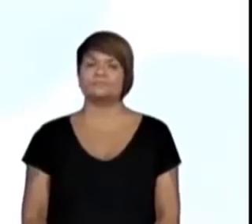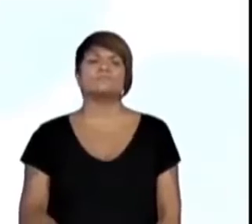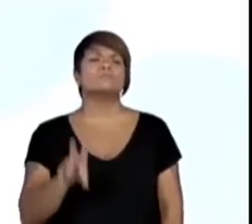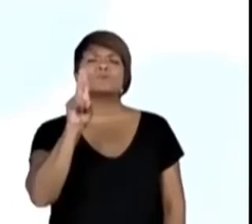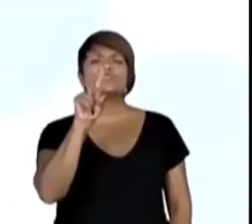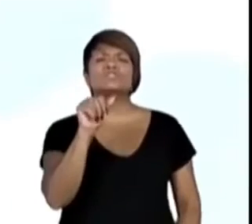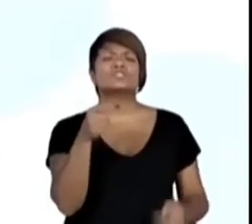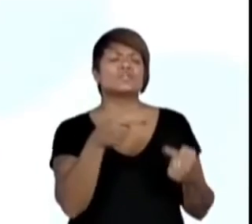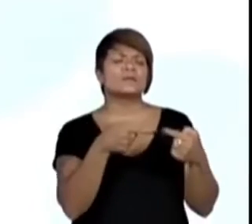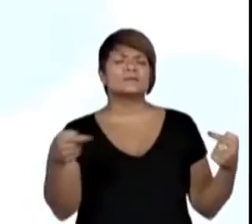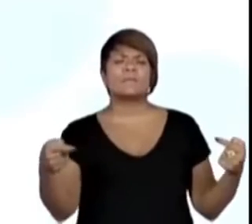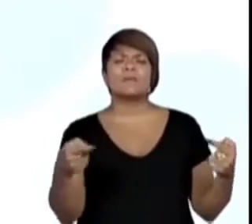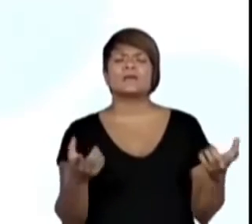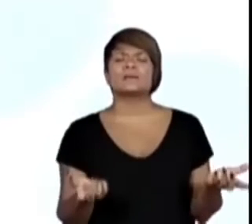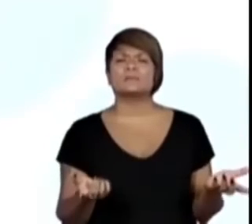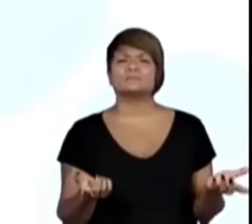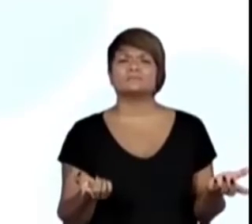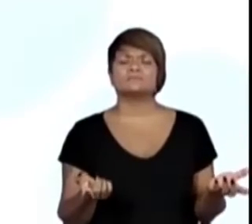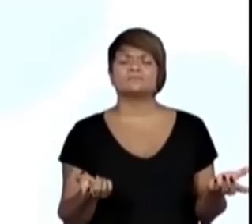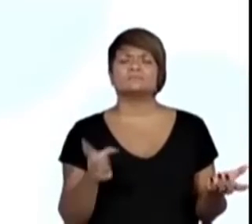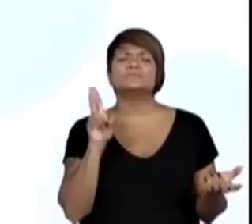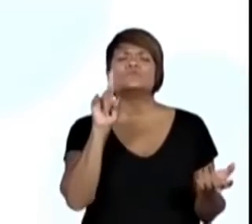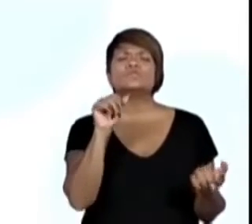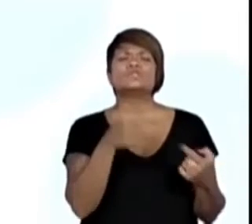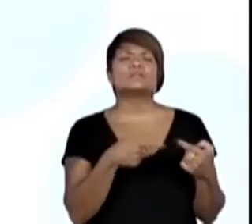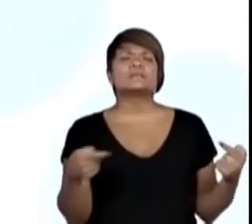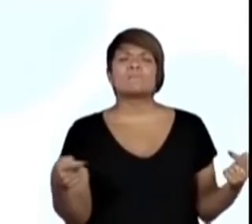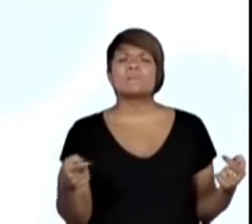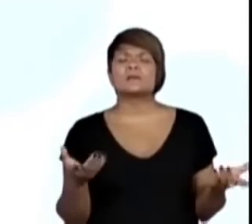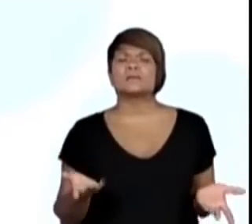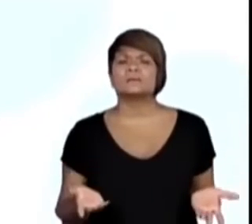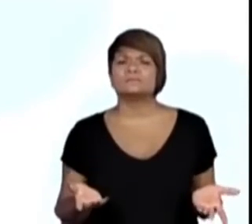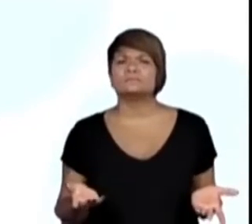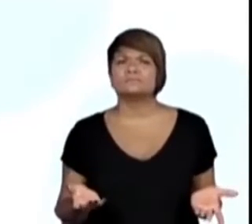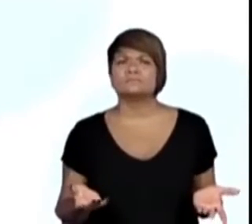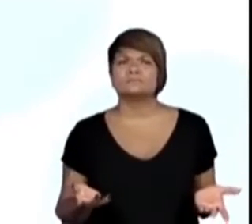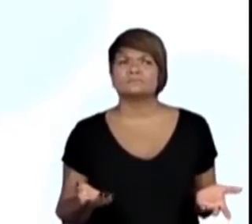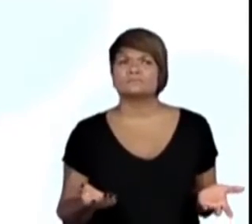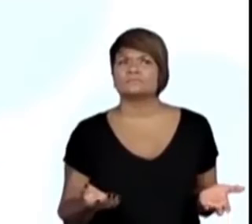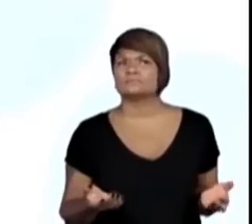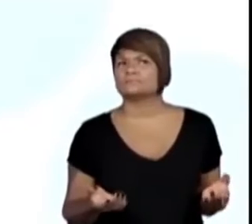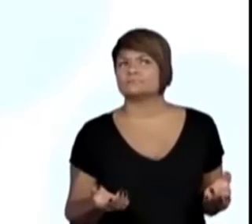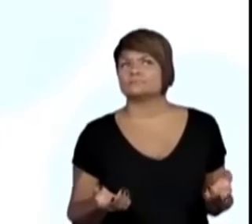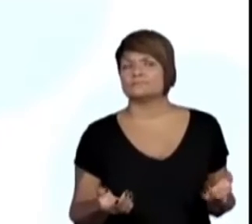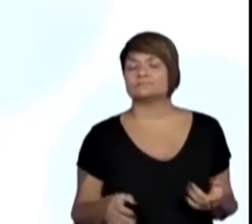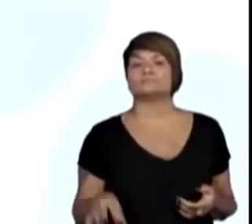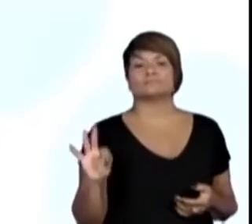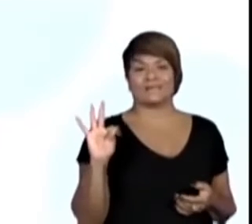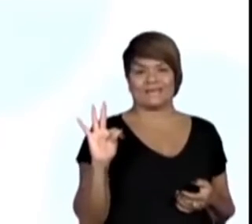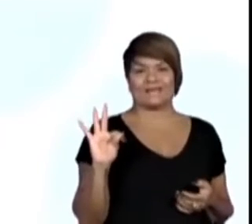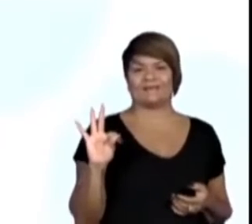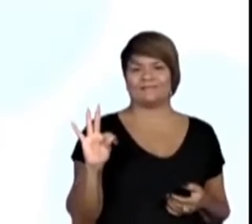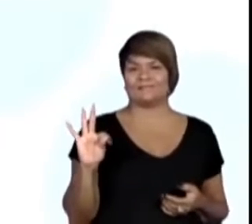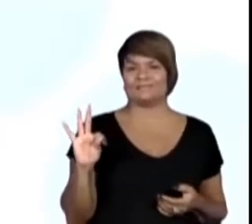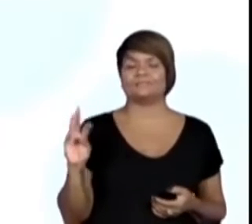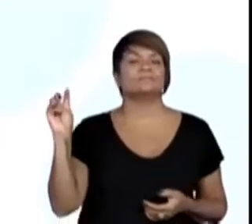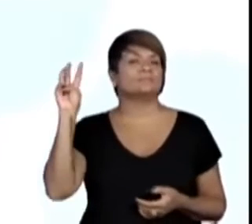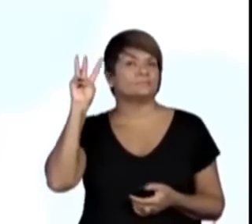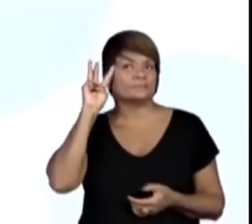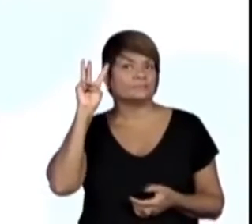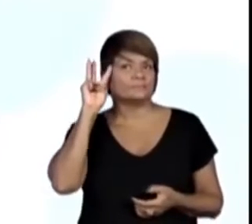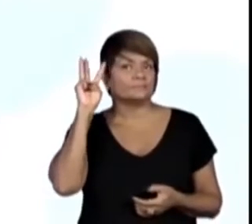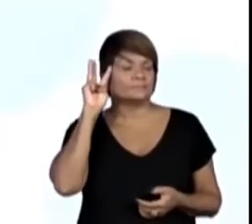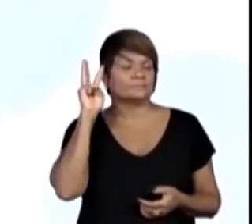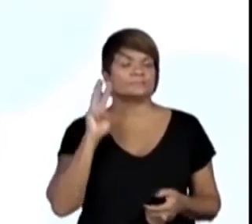Que dia da semana é hoje, pessoal? Olha aqui. Olha o dia da semana. É o T,